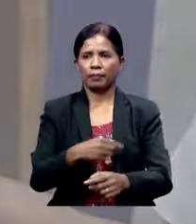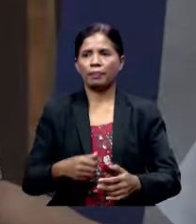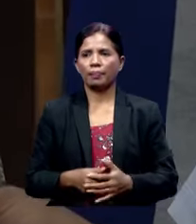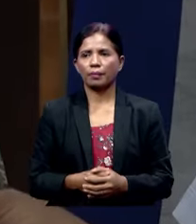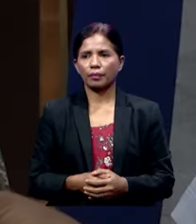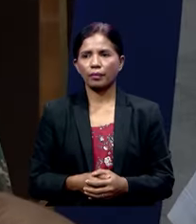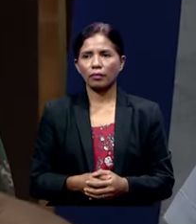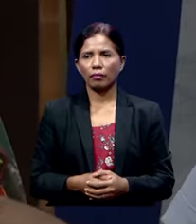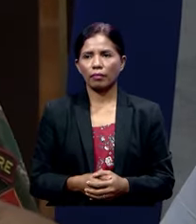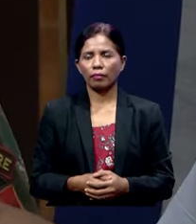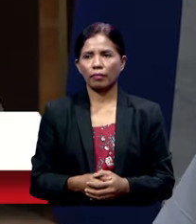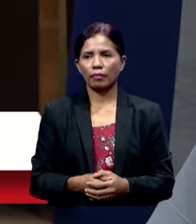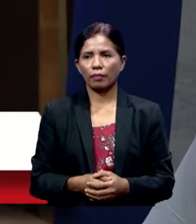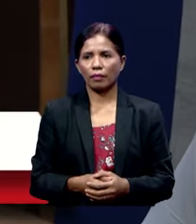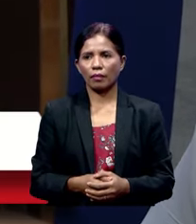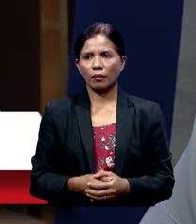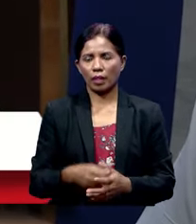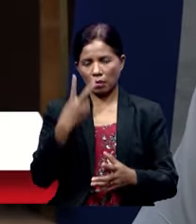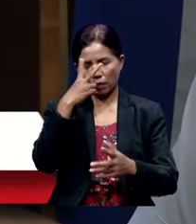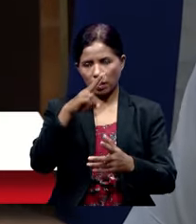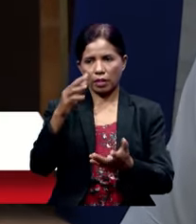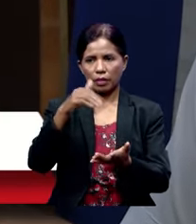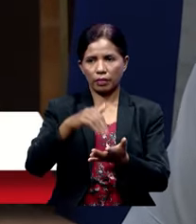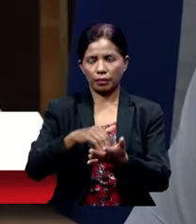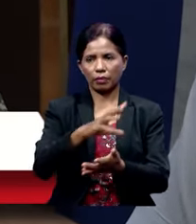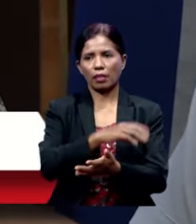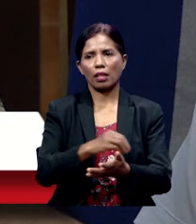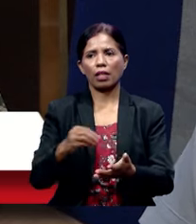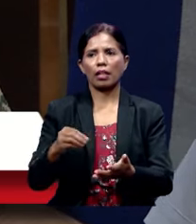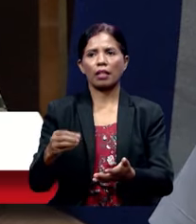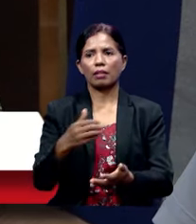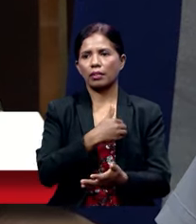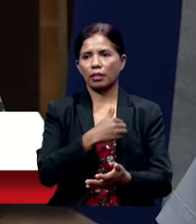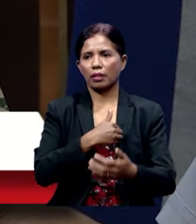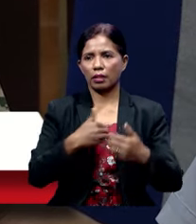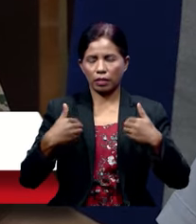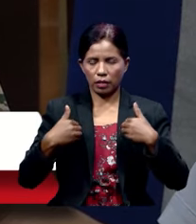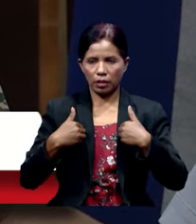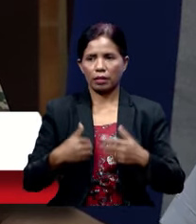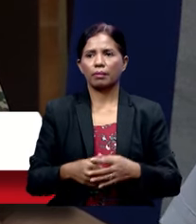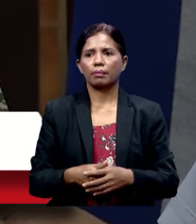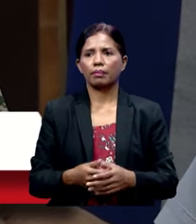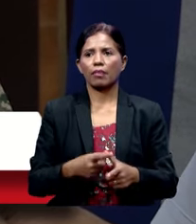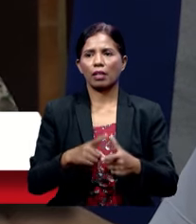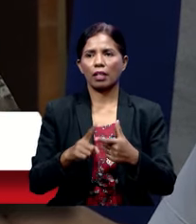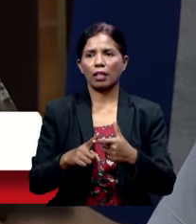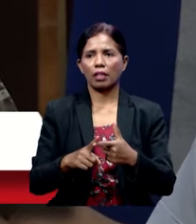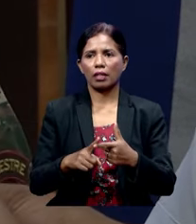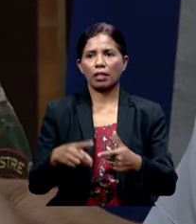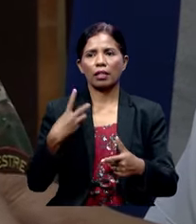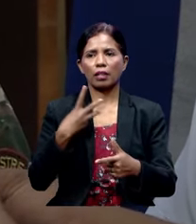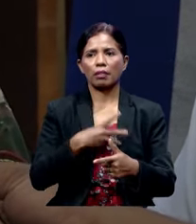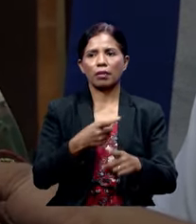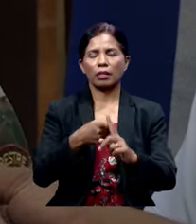o processo de avaliação da habilitação literária, né? A mim, neste momento, não tem reclamações nada. Porque a mim,